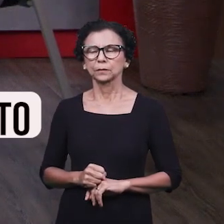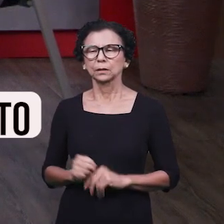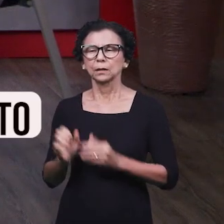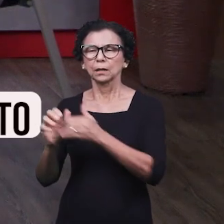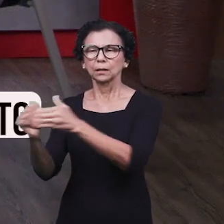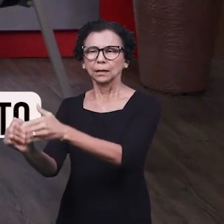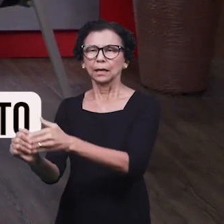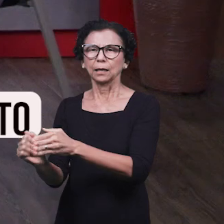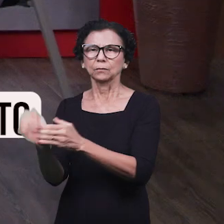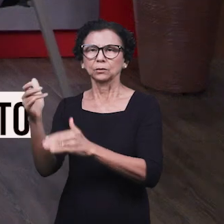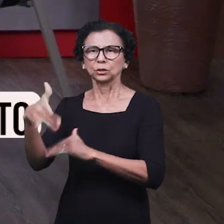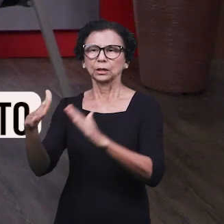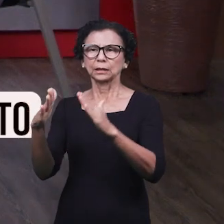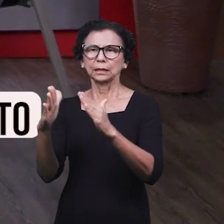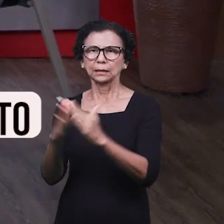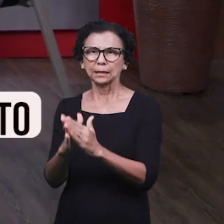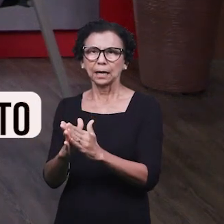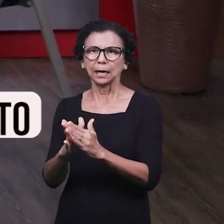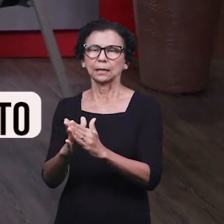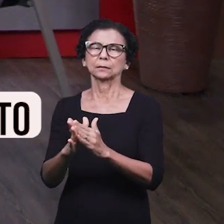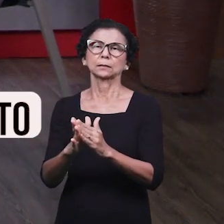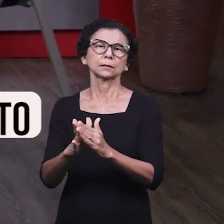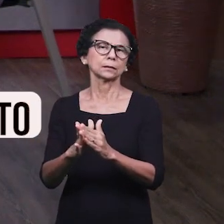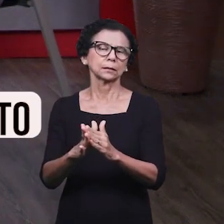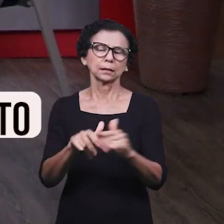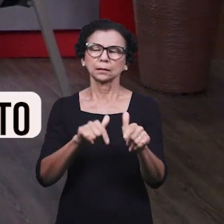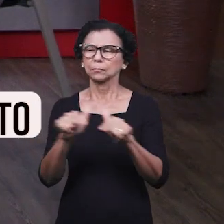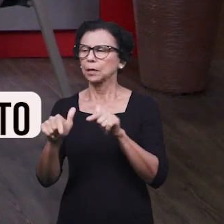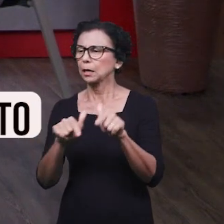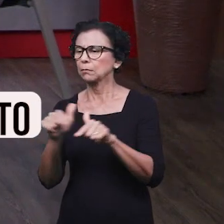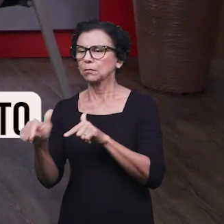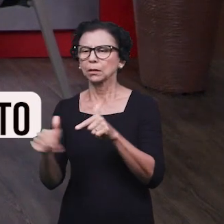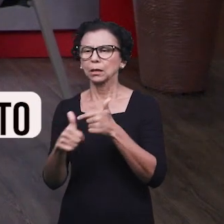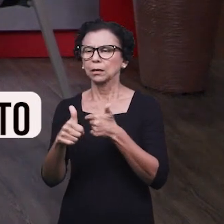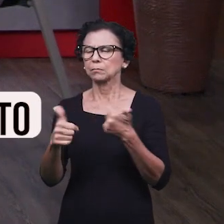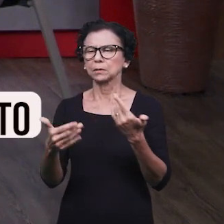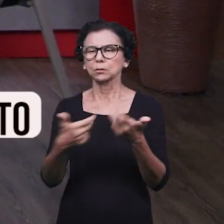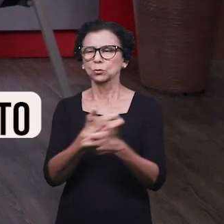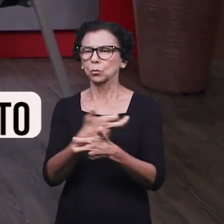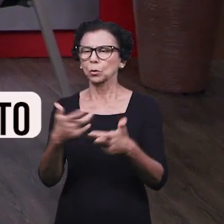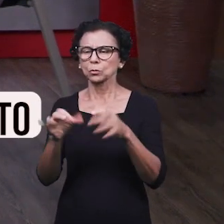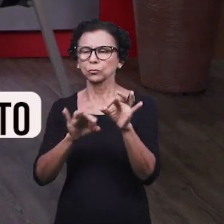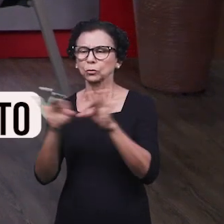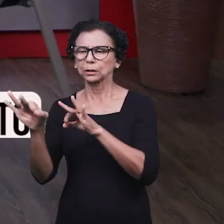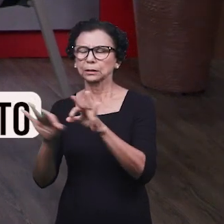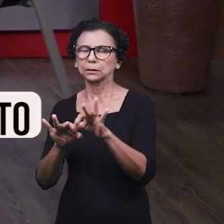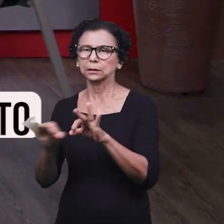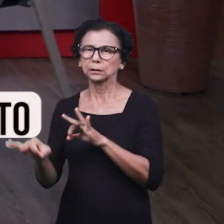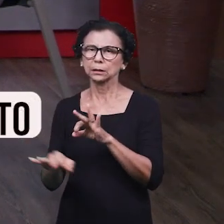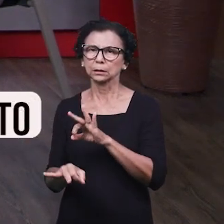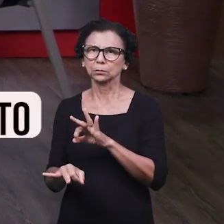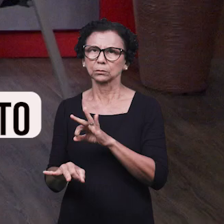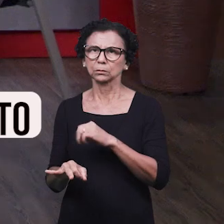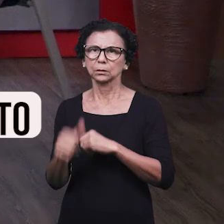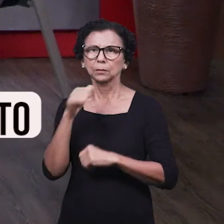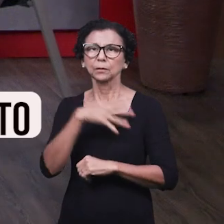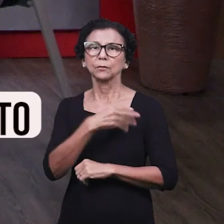atividades, fico no celular, sem abrir, isso passa. E os problemas vão se acumulando. É